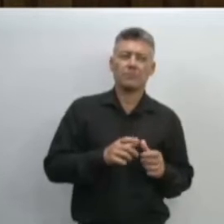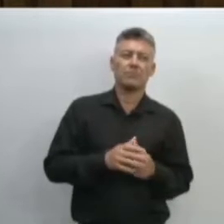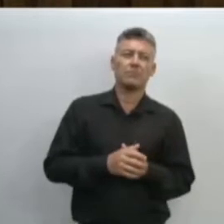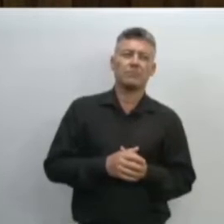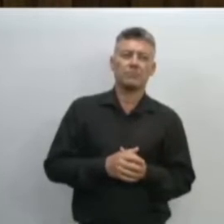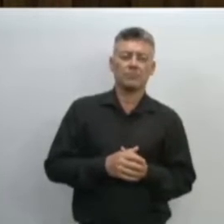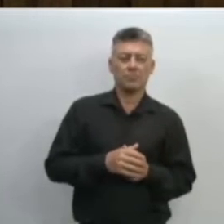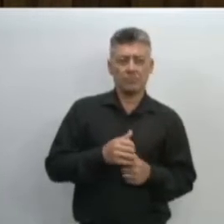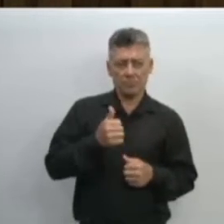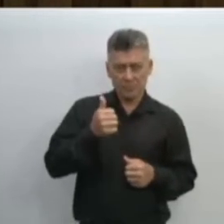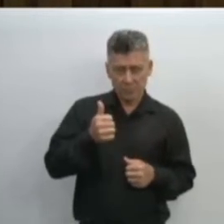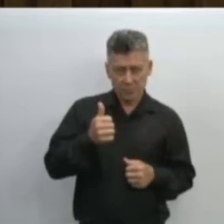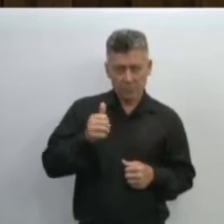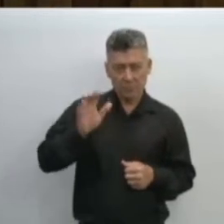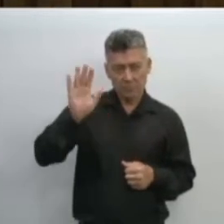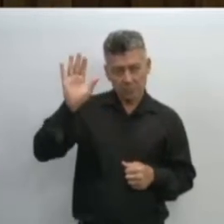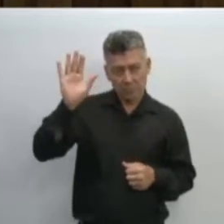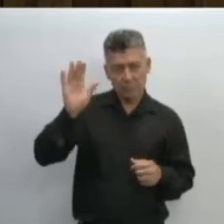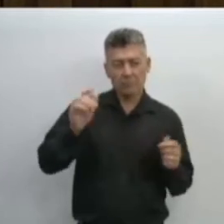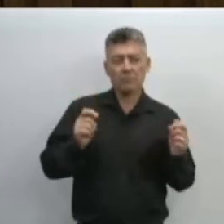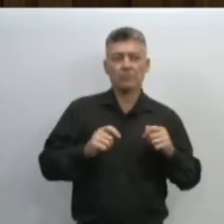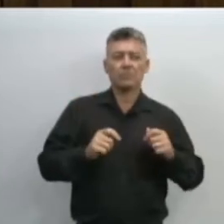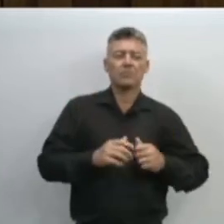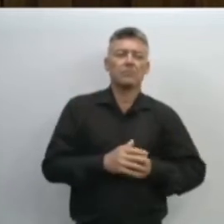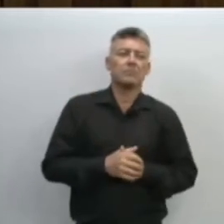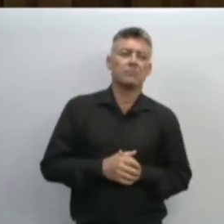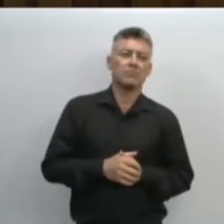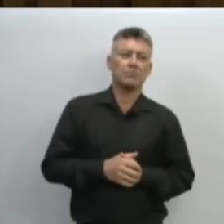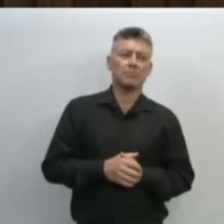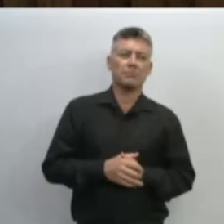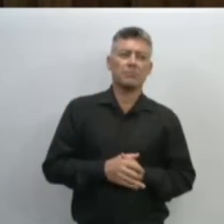tiver interesse, pode declarar o voto. Vereadora Margarete.